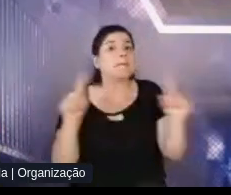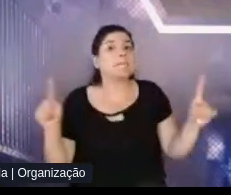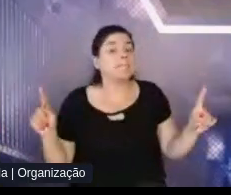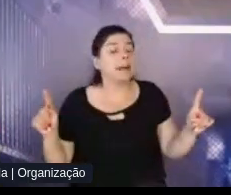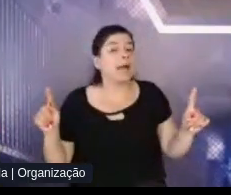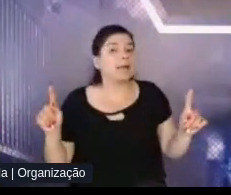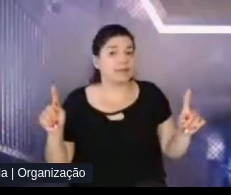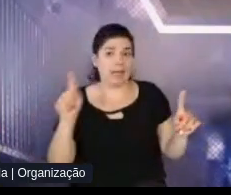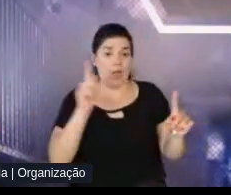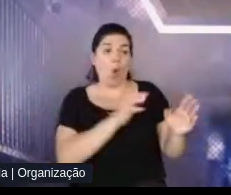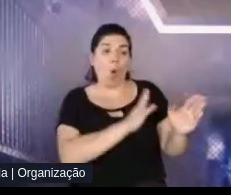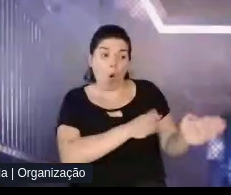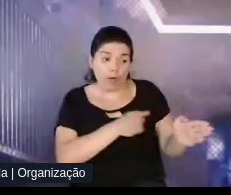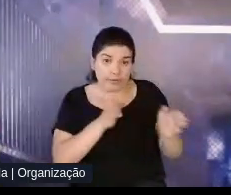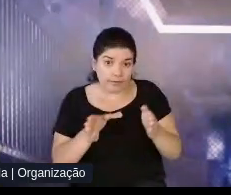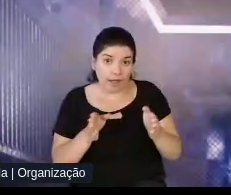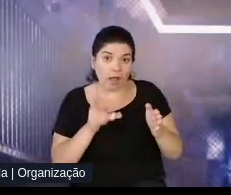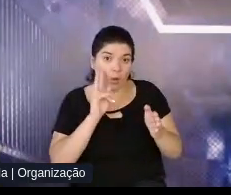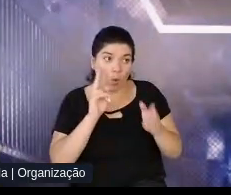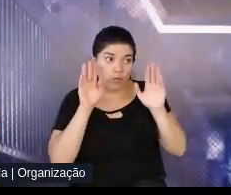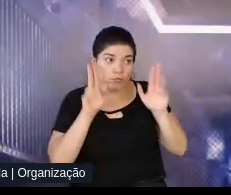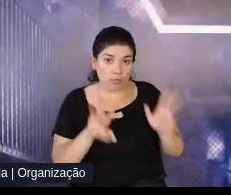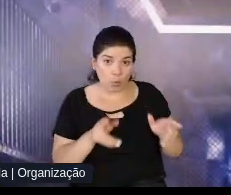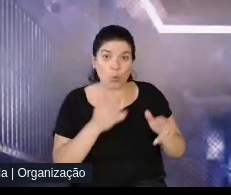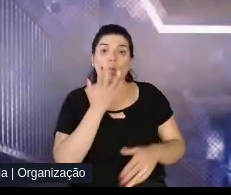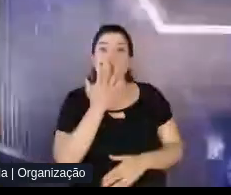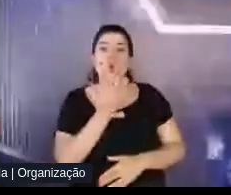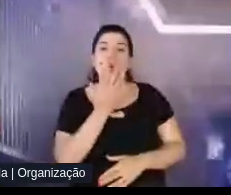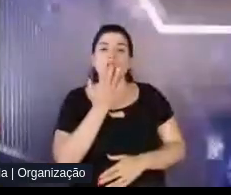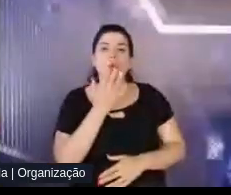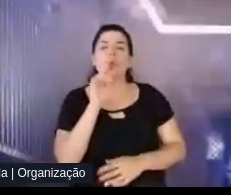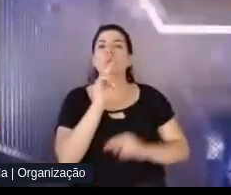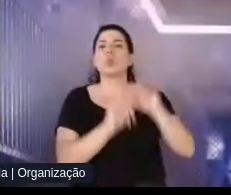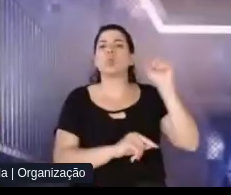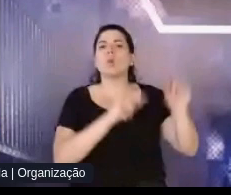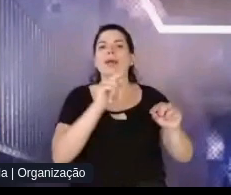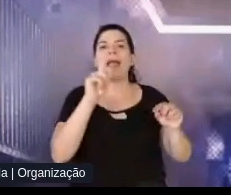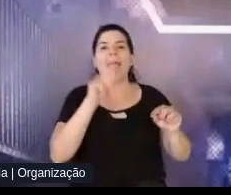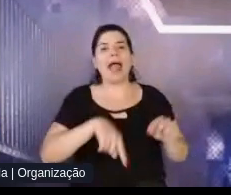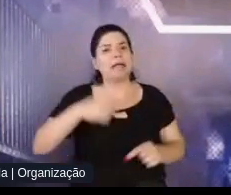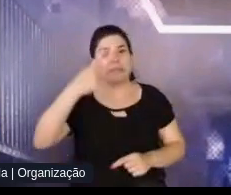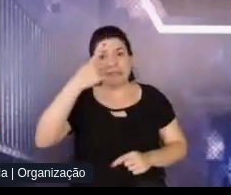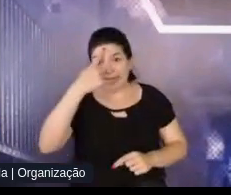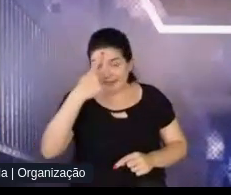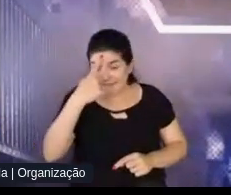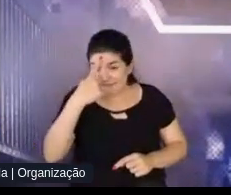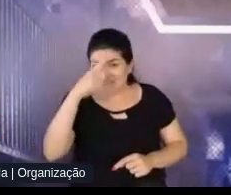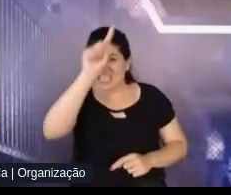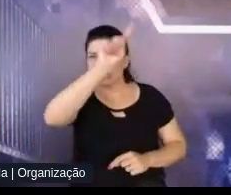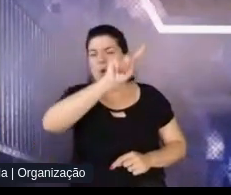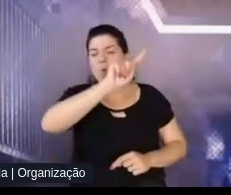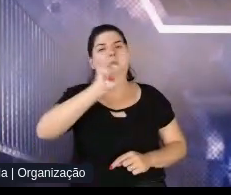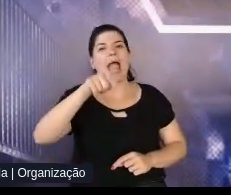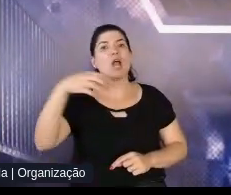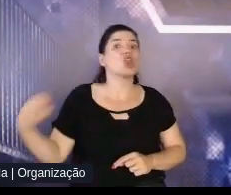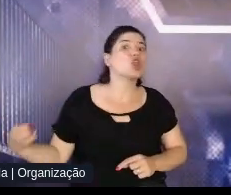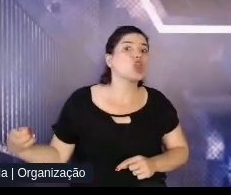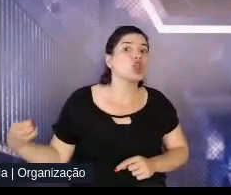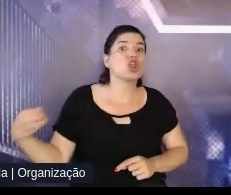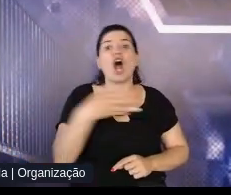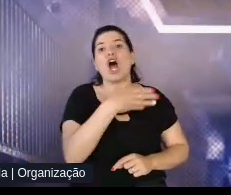estar organizado dessa forma, nessa cor, ela é uma invenção, uma inovação